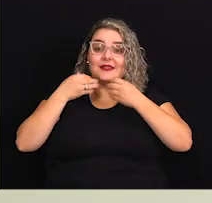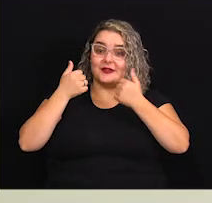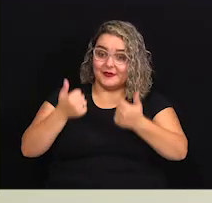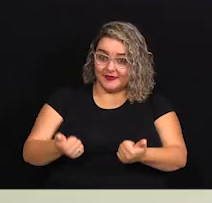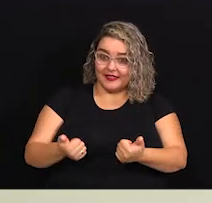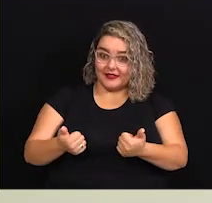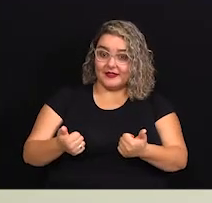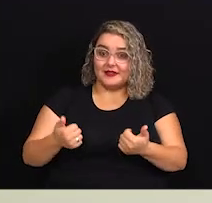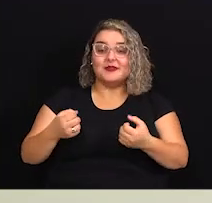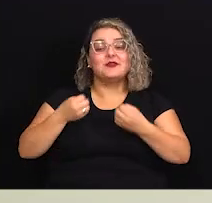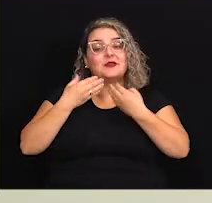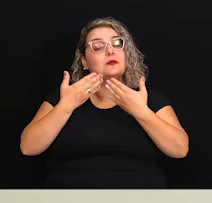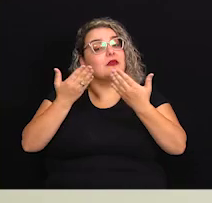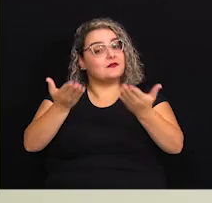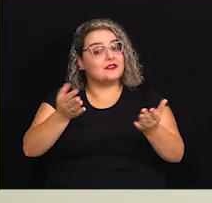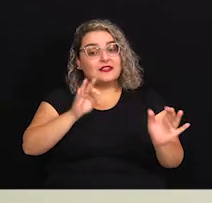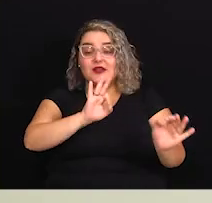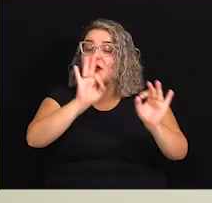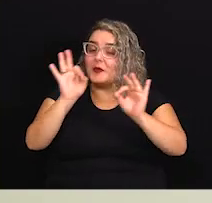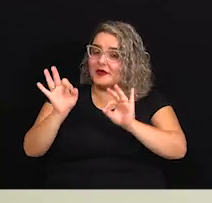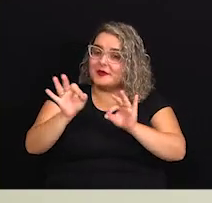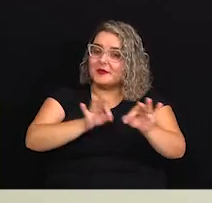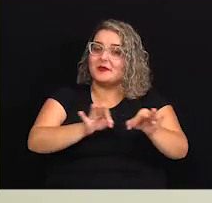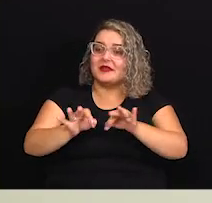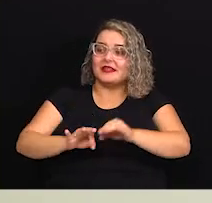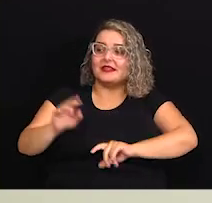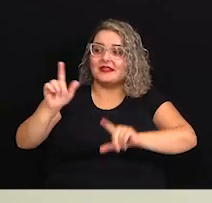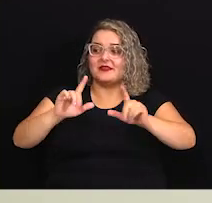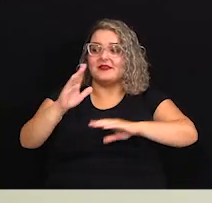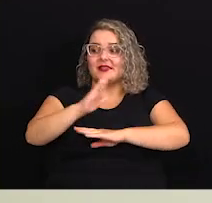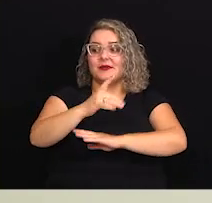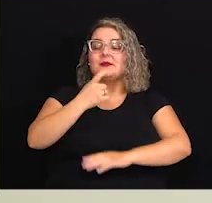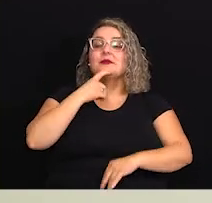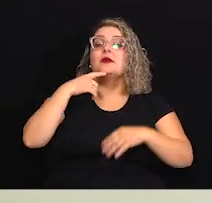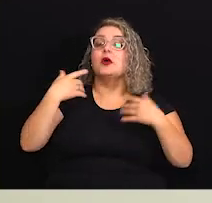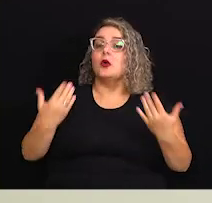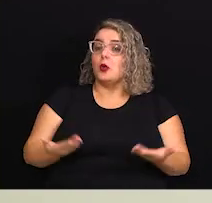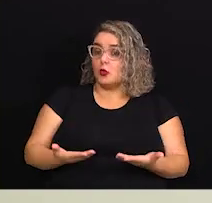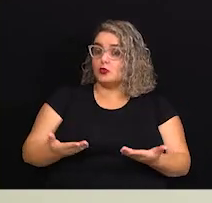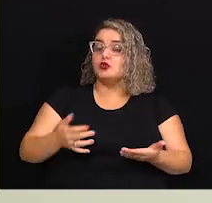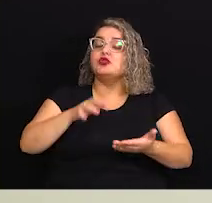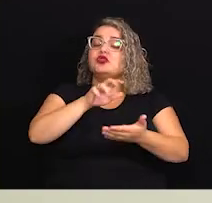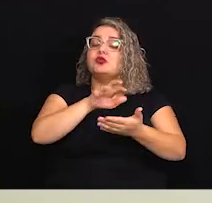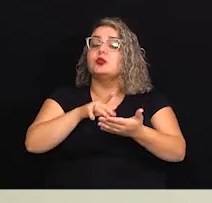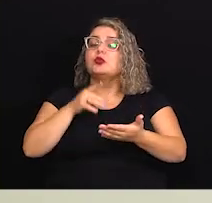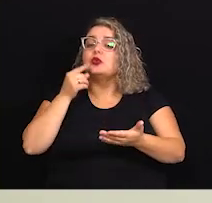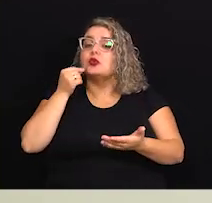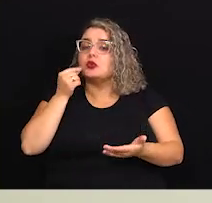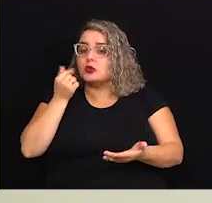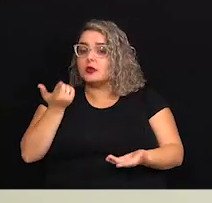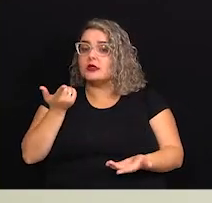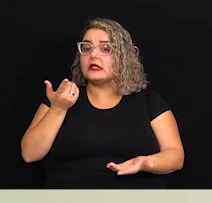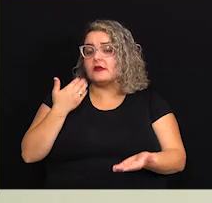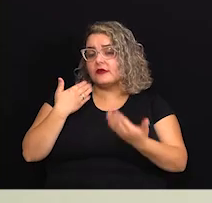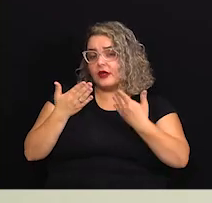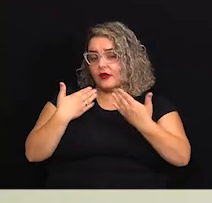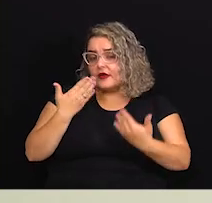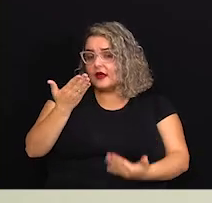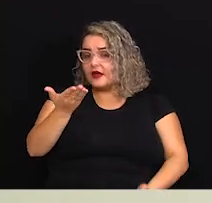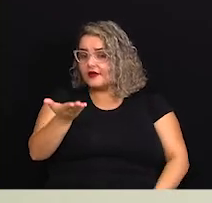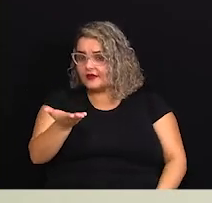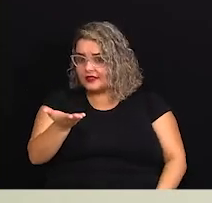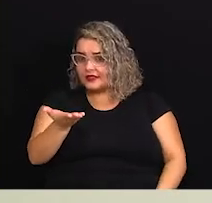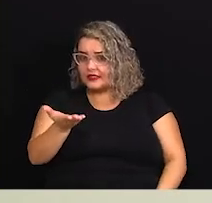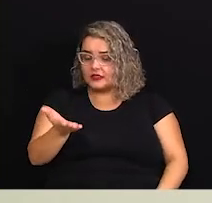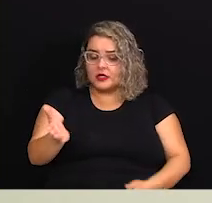Oi, gente, tudo bom? Tudo bom com você que está acompanhando a programação da TV Câmara Campinas? Hoje, o Na Ponta do Lápis vem falar com